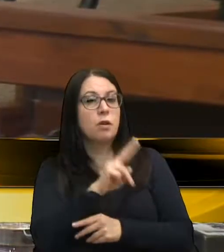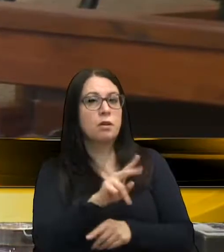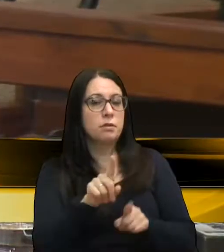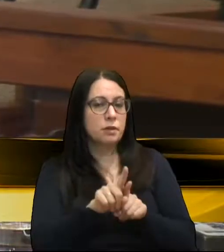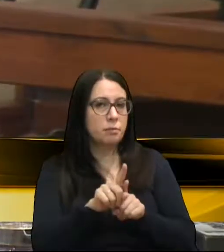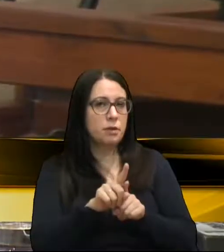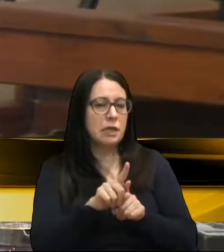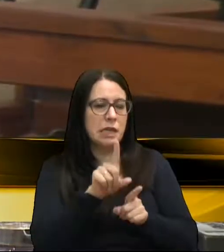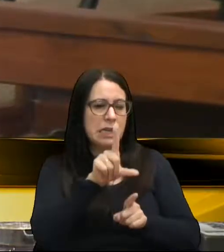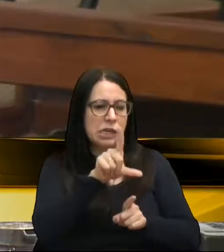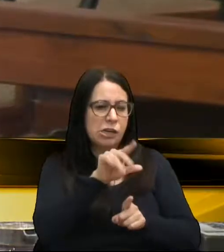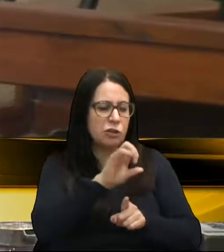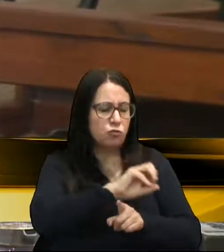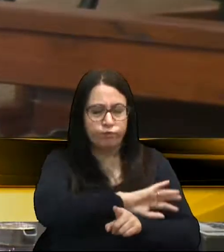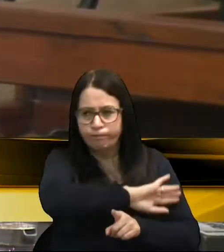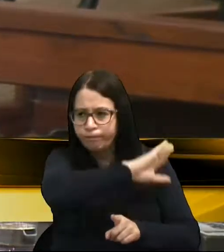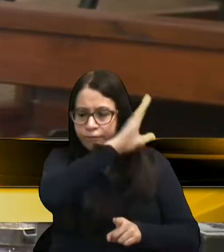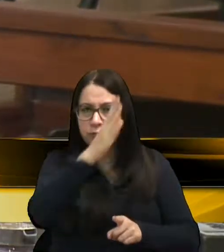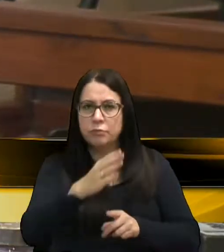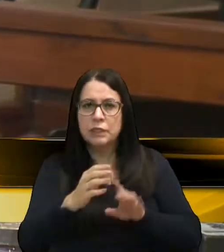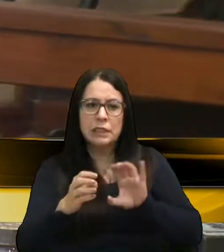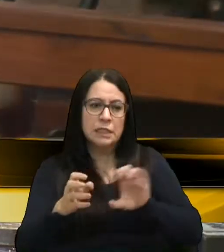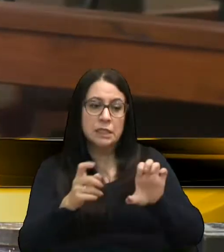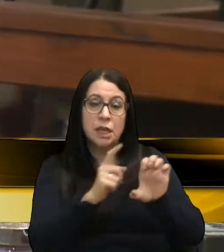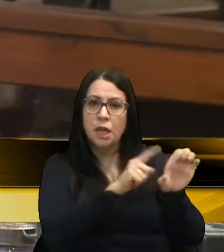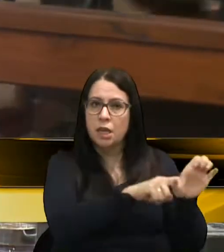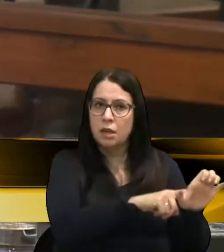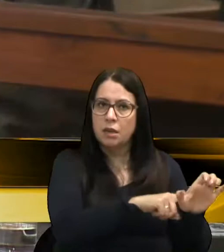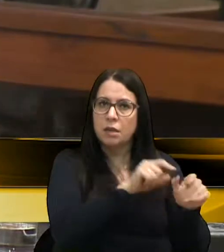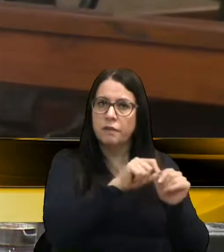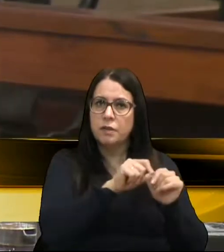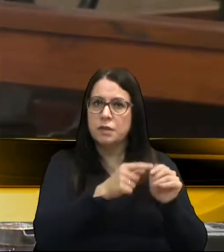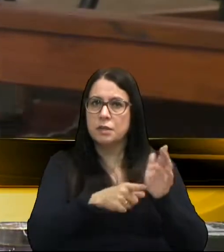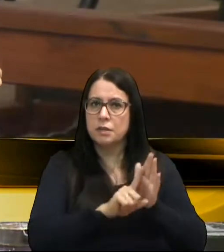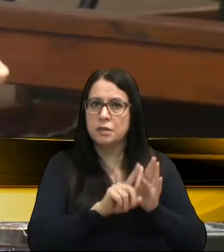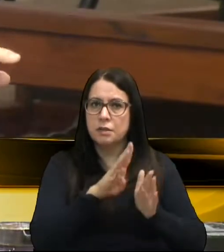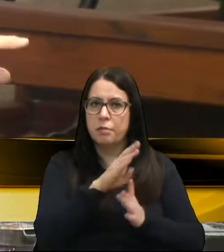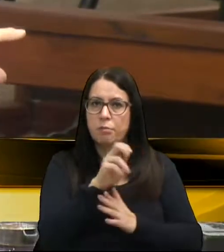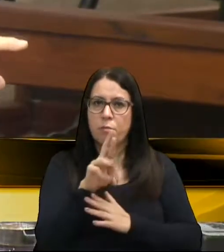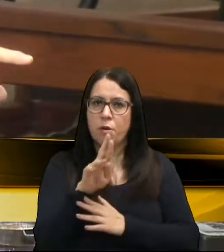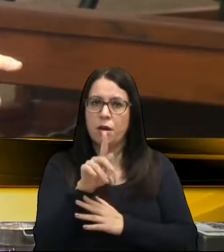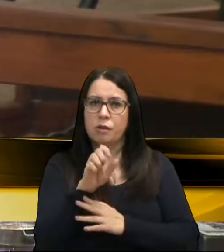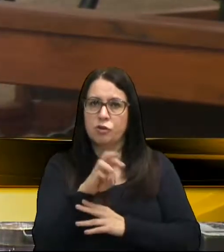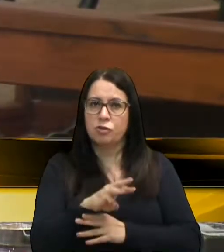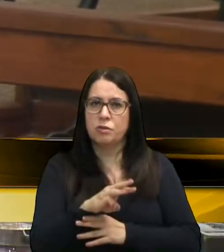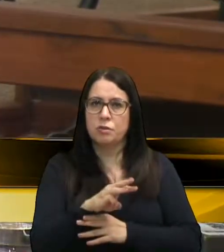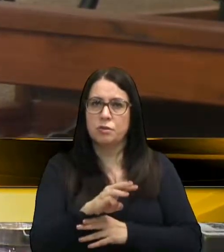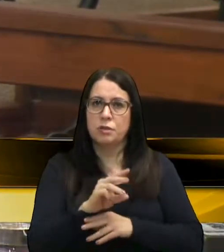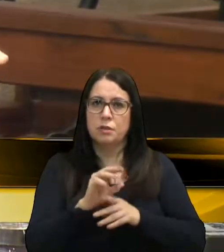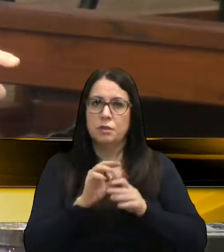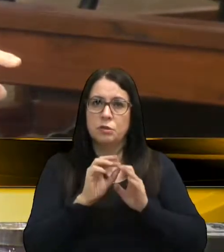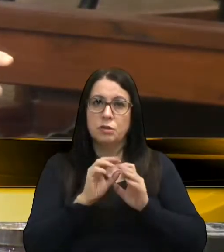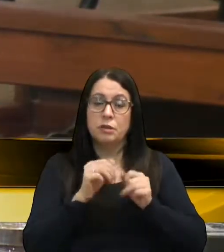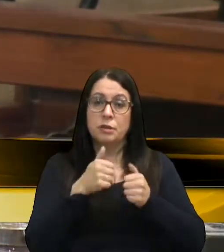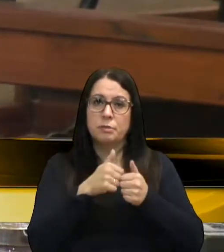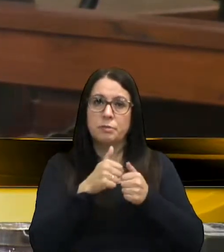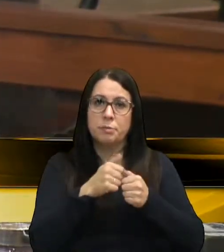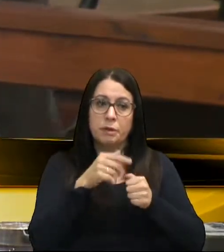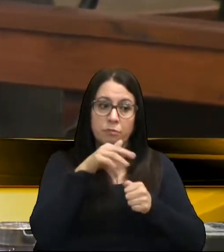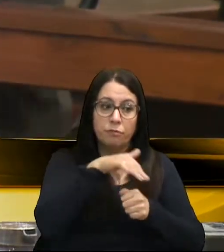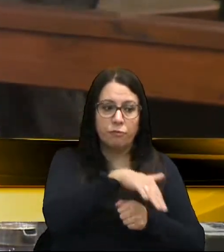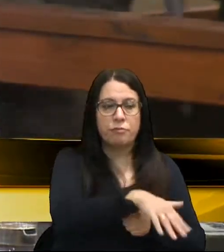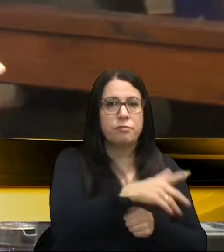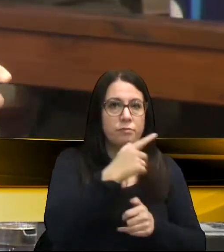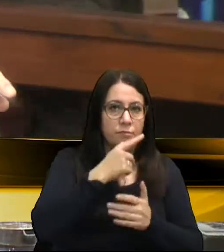um lixão enorme à esquerda se formando antes da barragem da Maestra, que está lixiviando para dentro da